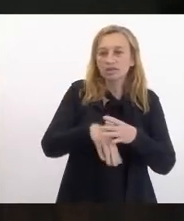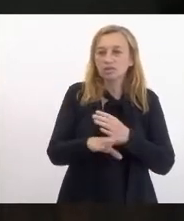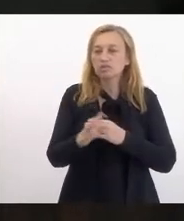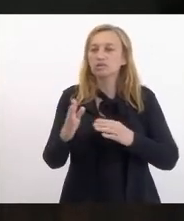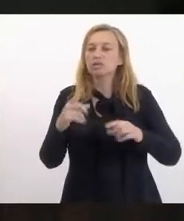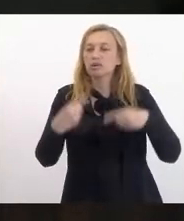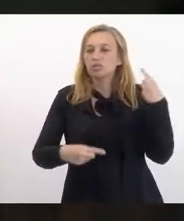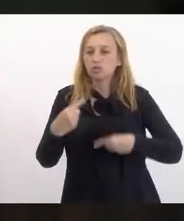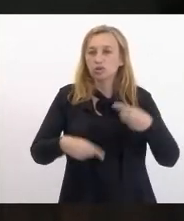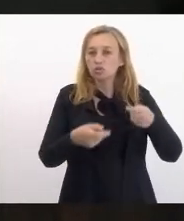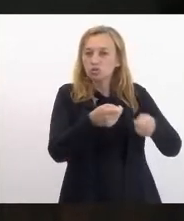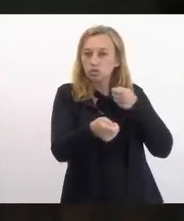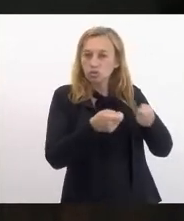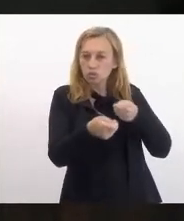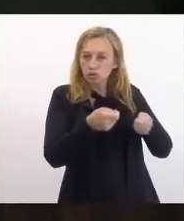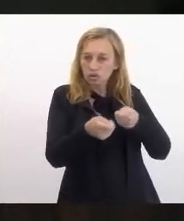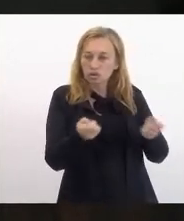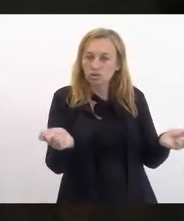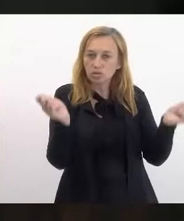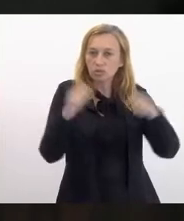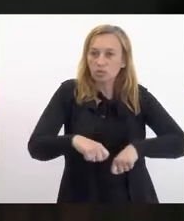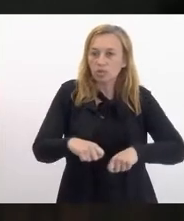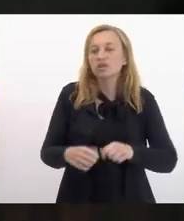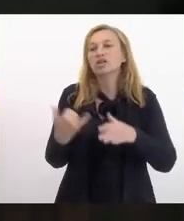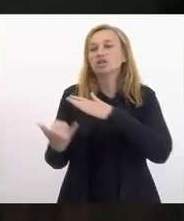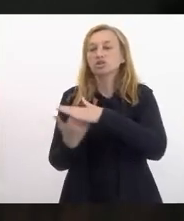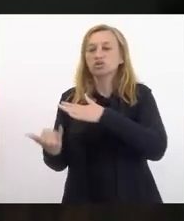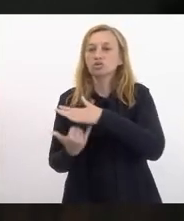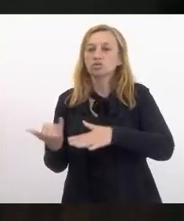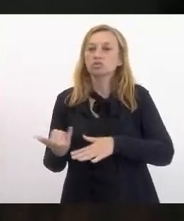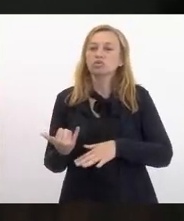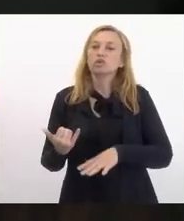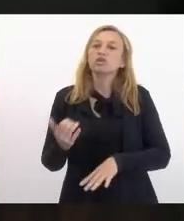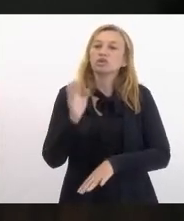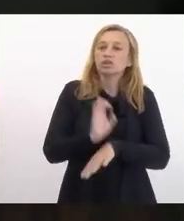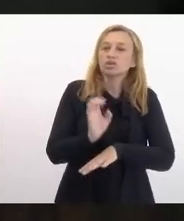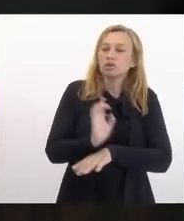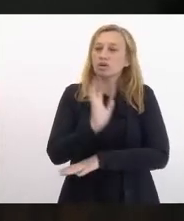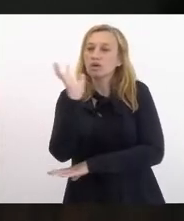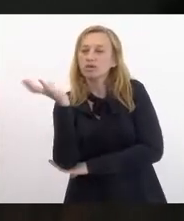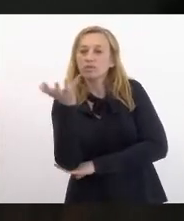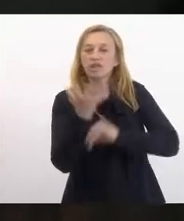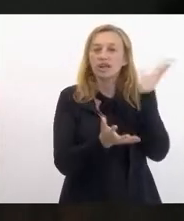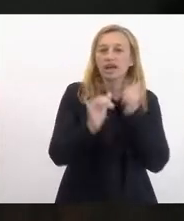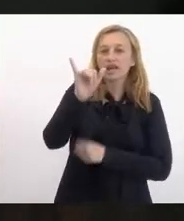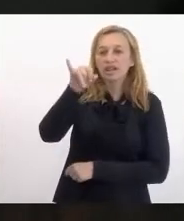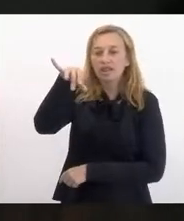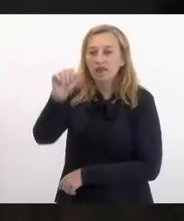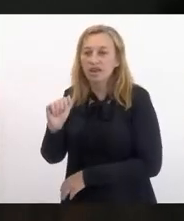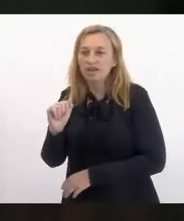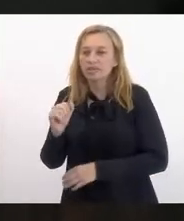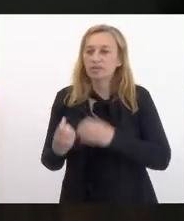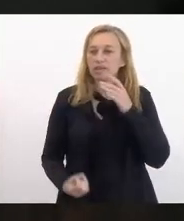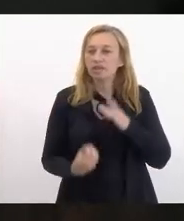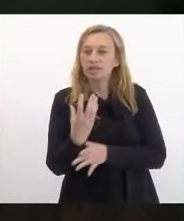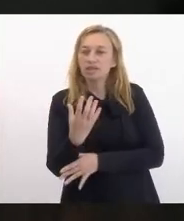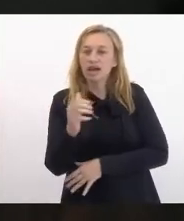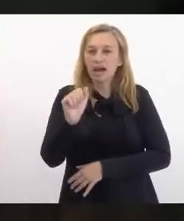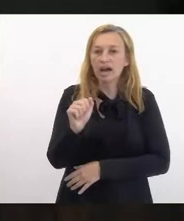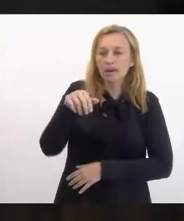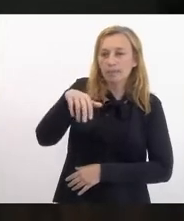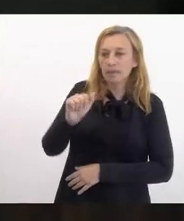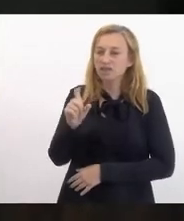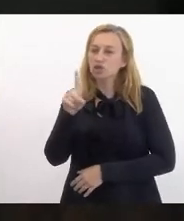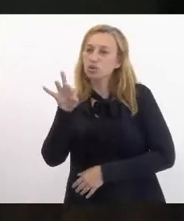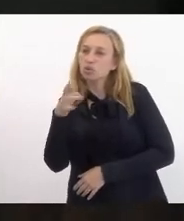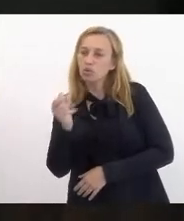de controle e manejo de competência do Instituto Estadual Ambiental, INEA, para a criação amadora